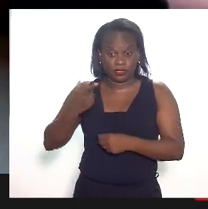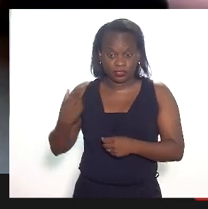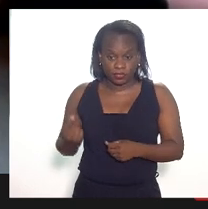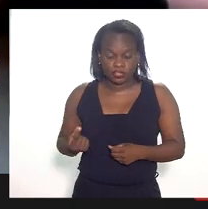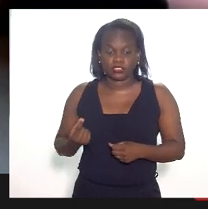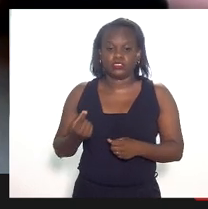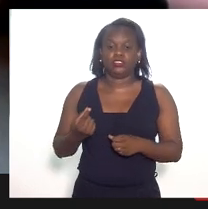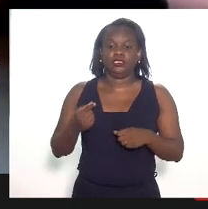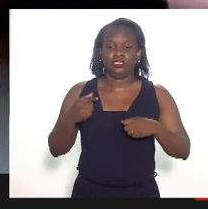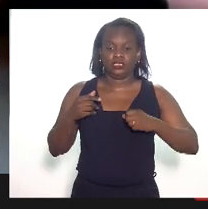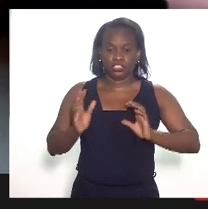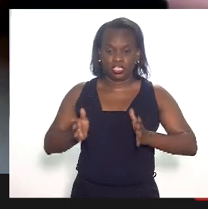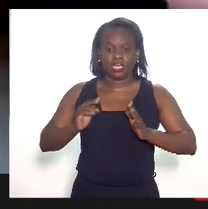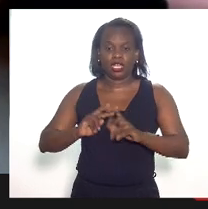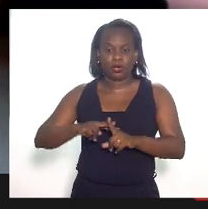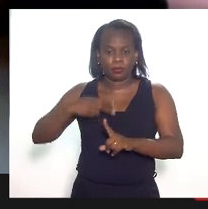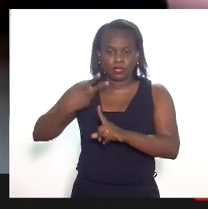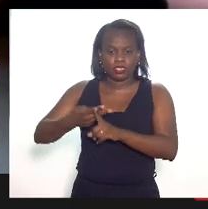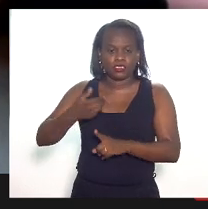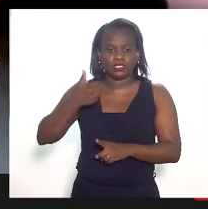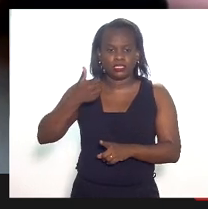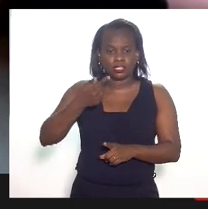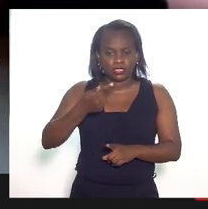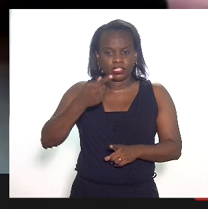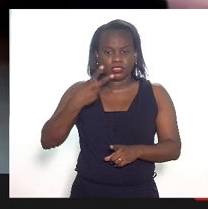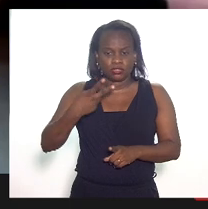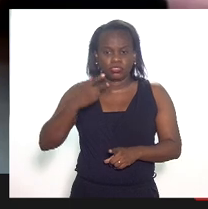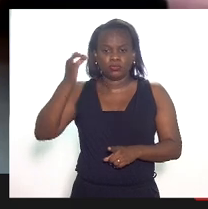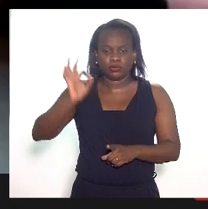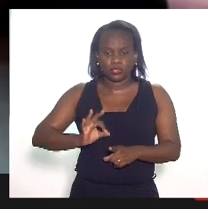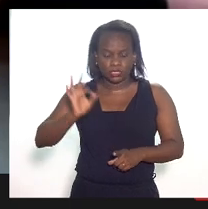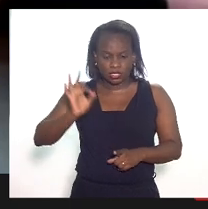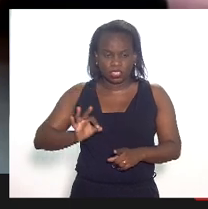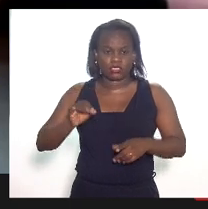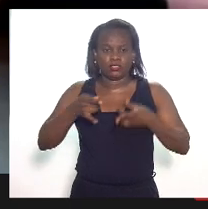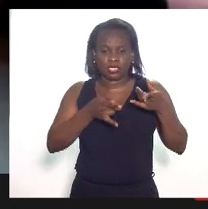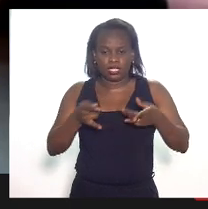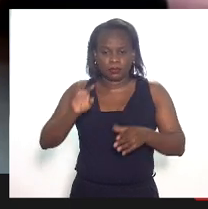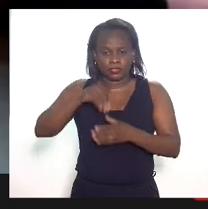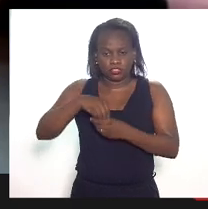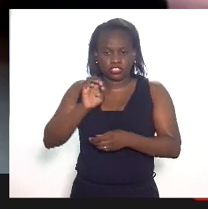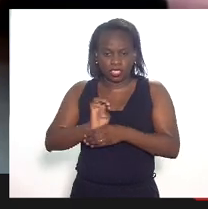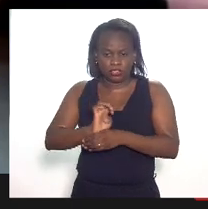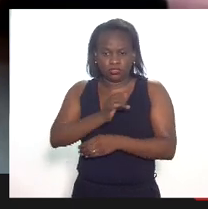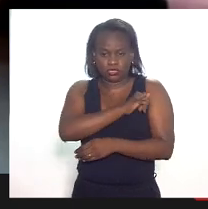30 de 11 de 2020, teve um aumento de 102% de leitos dentro do Estado,